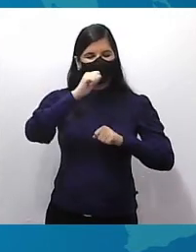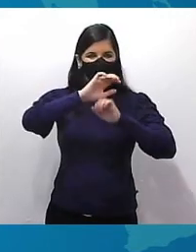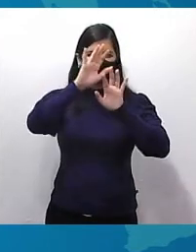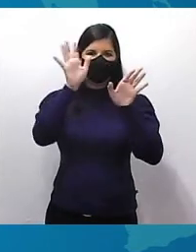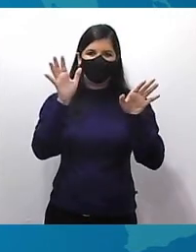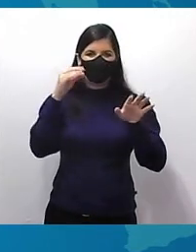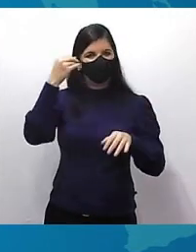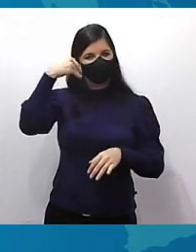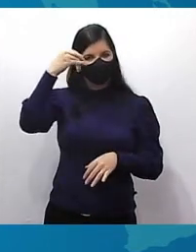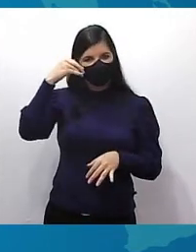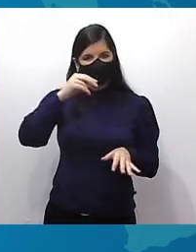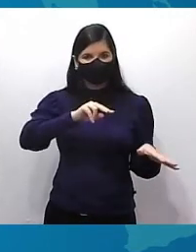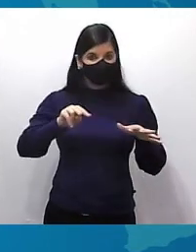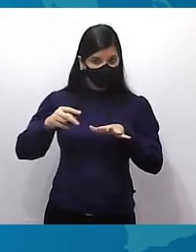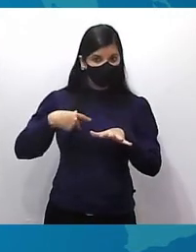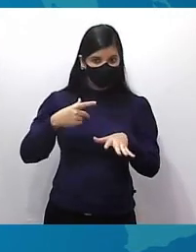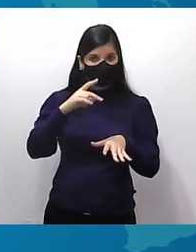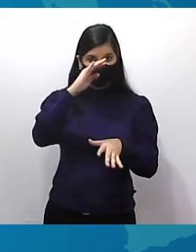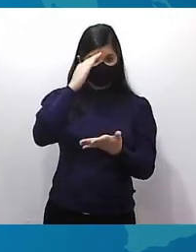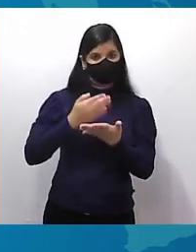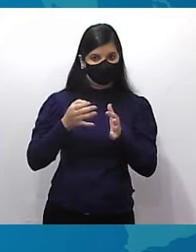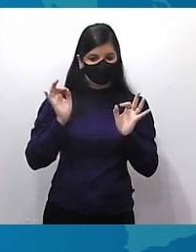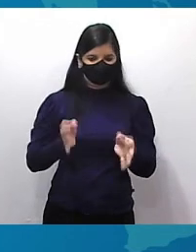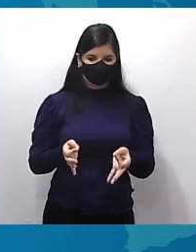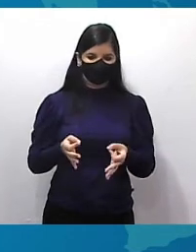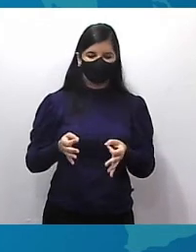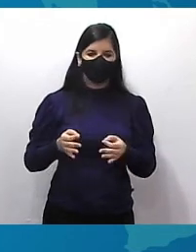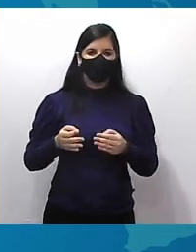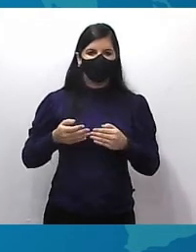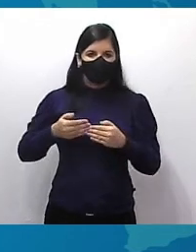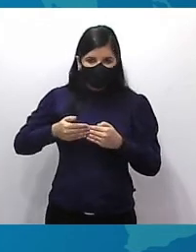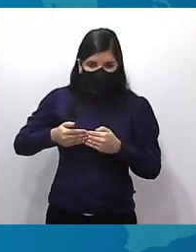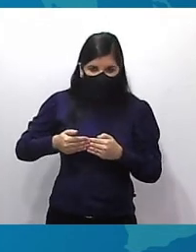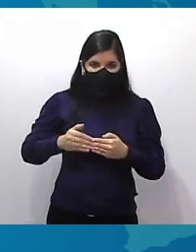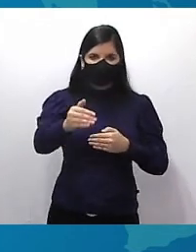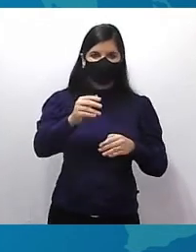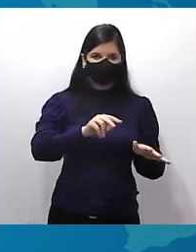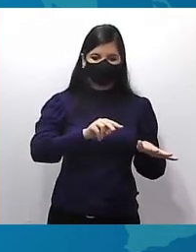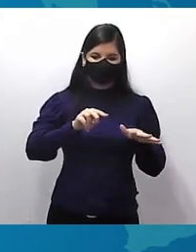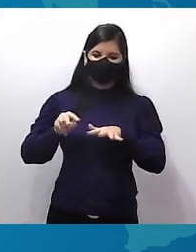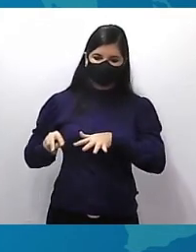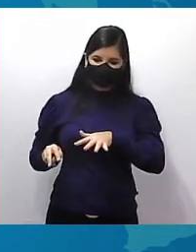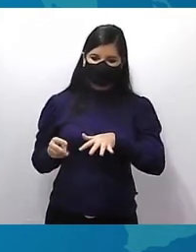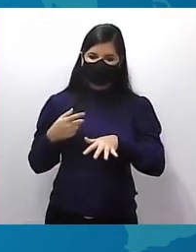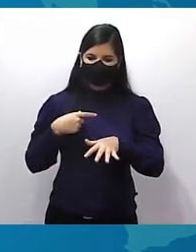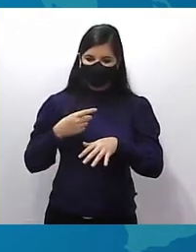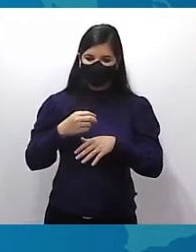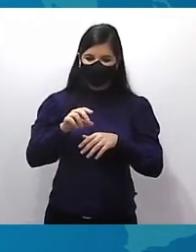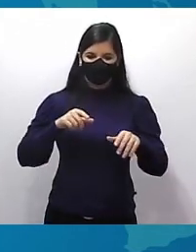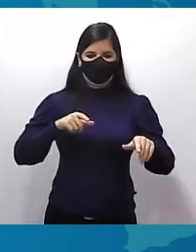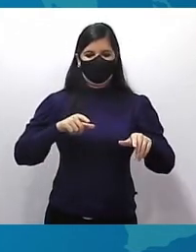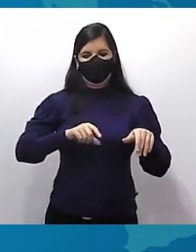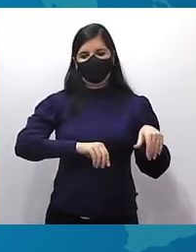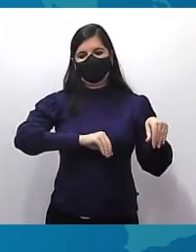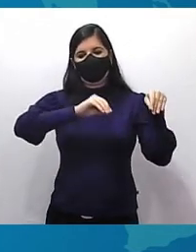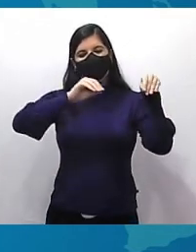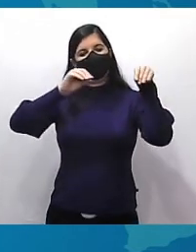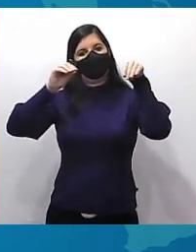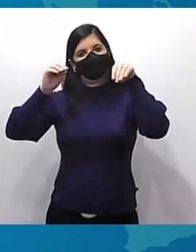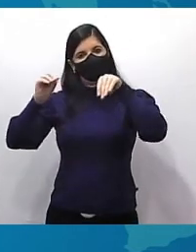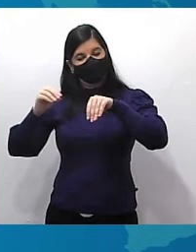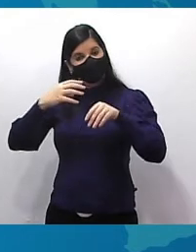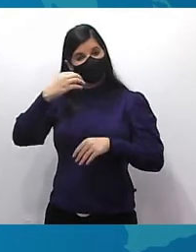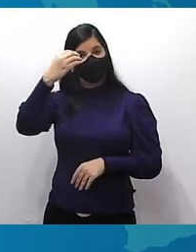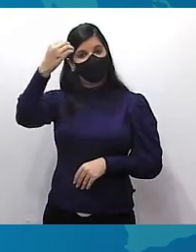que eu vou fazer isso durante essa semana. E na próxima semana, I'm going to travel with my parents. Eu